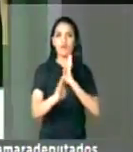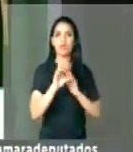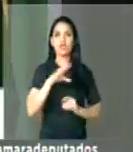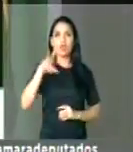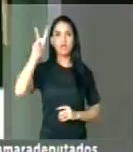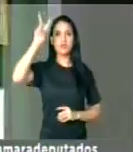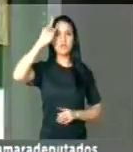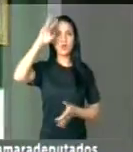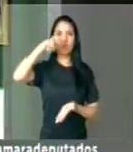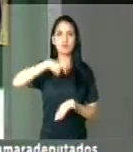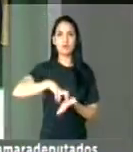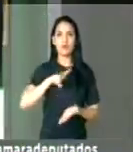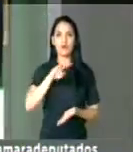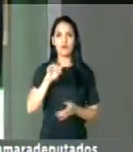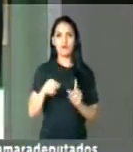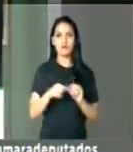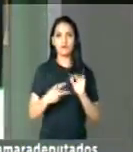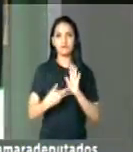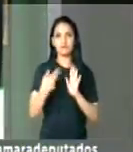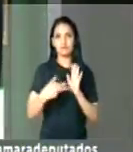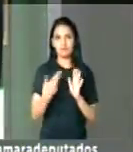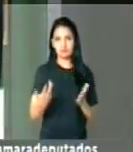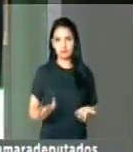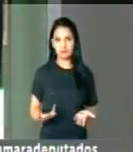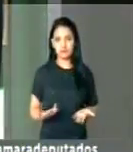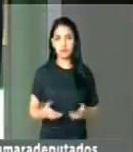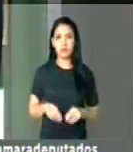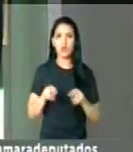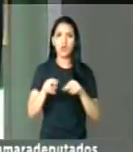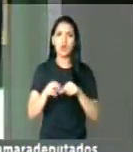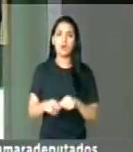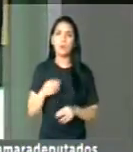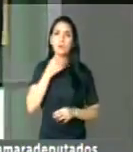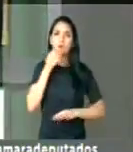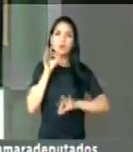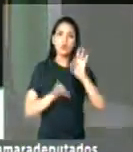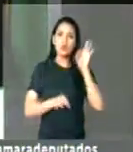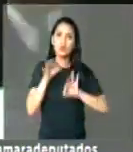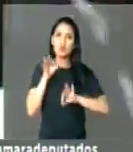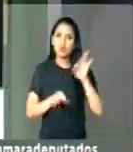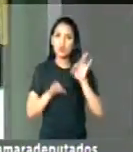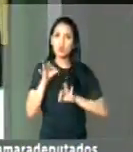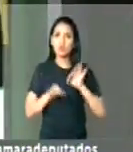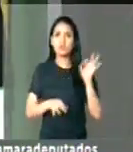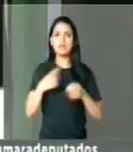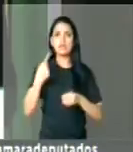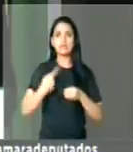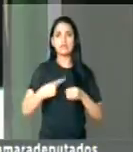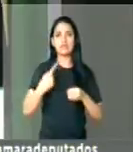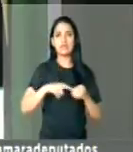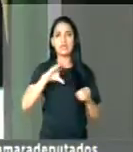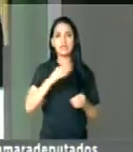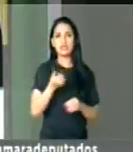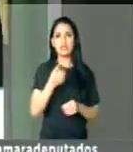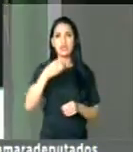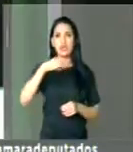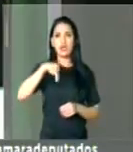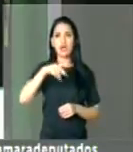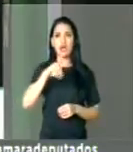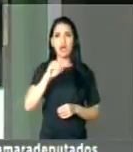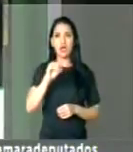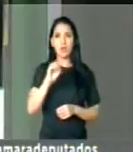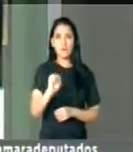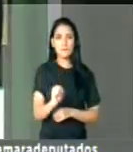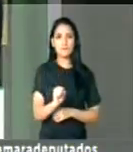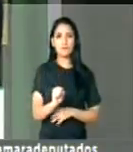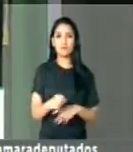Com isso, o juiz de Campos, que vem cometendo uma série de ilegalidades e arbitrariedades em todo